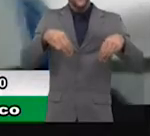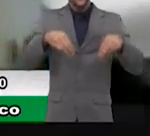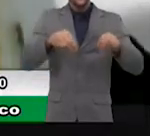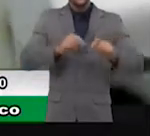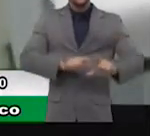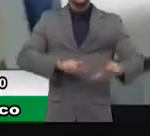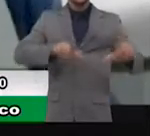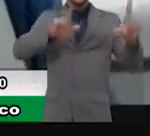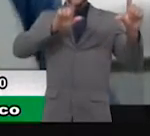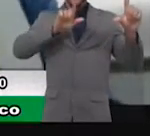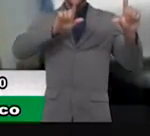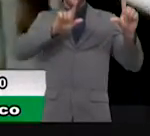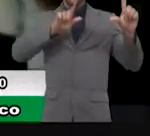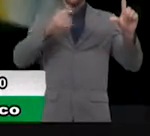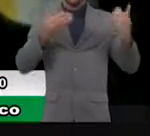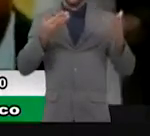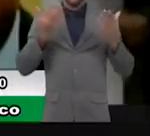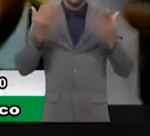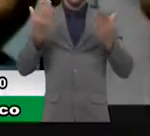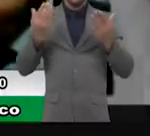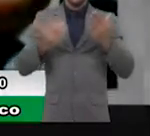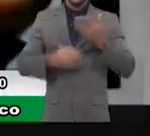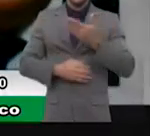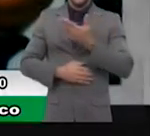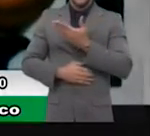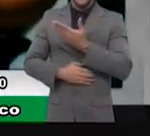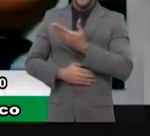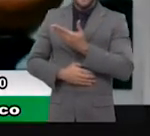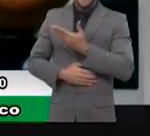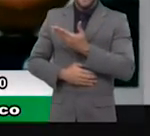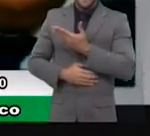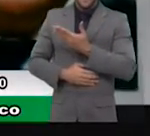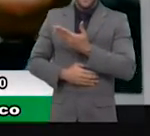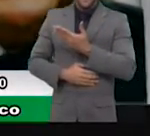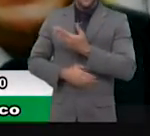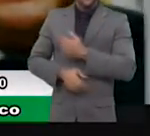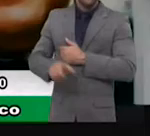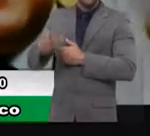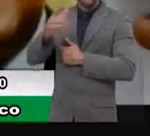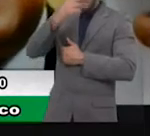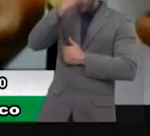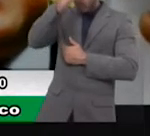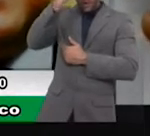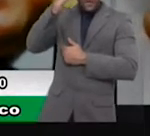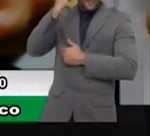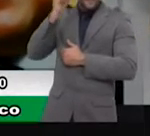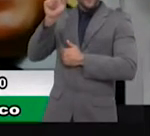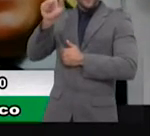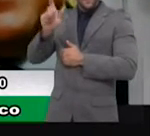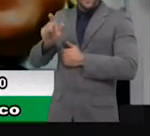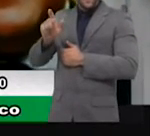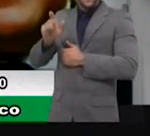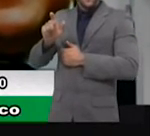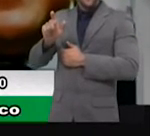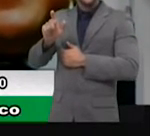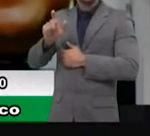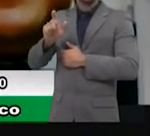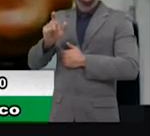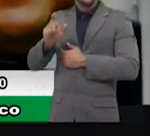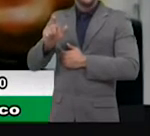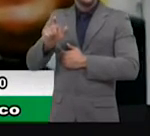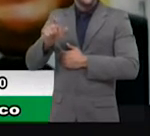queríamos estar vendo aqui na nossa tela. É de uma pessoa que esteve na Câmara